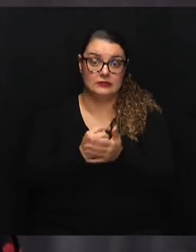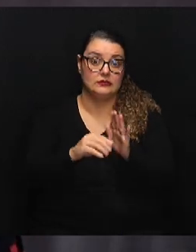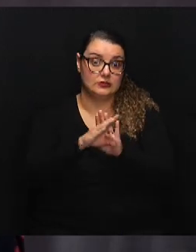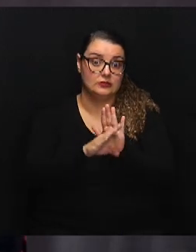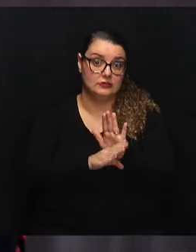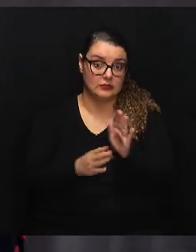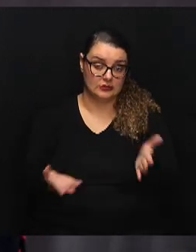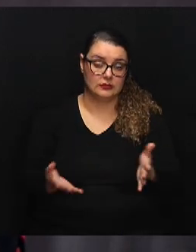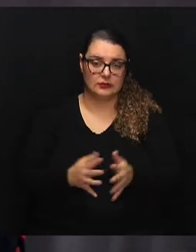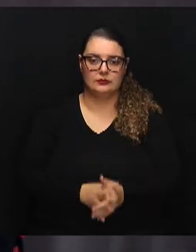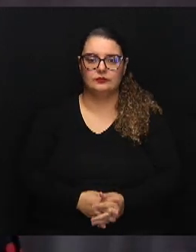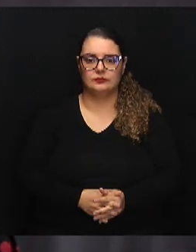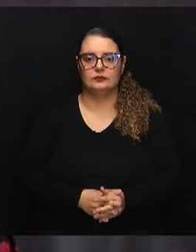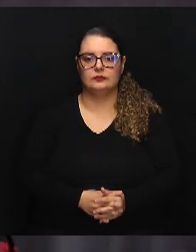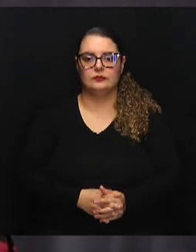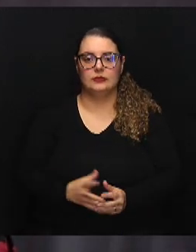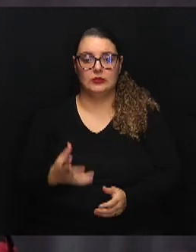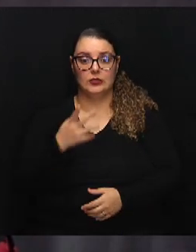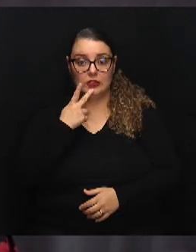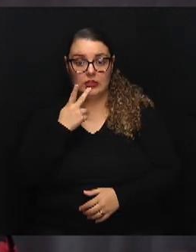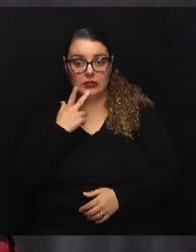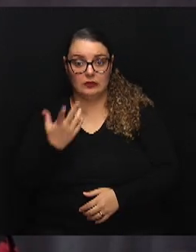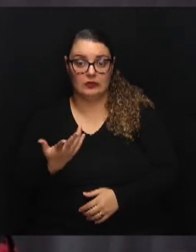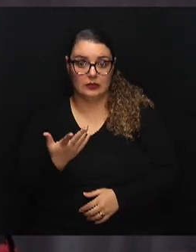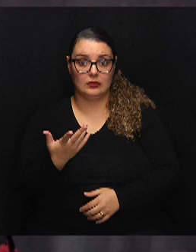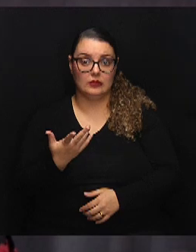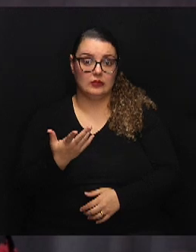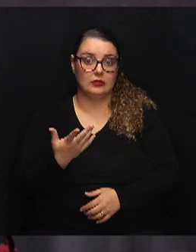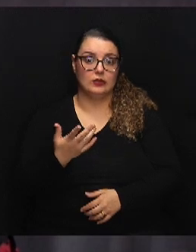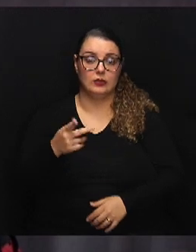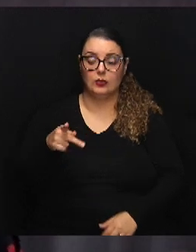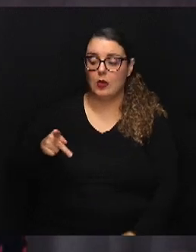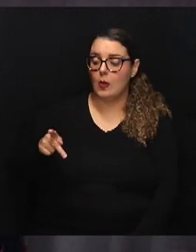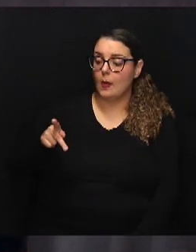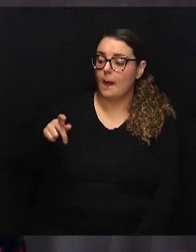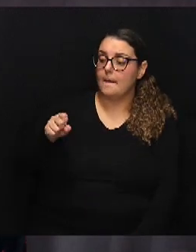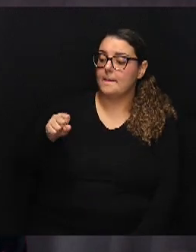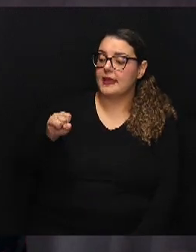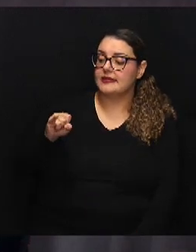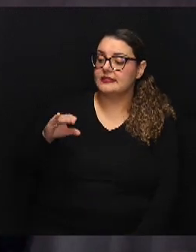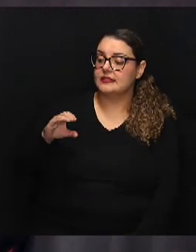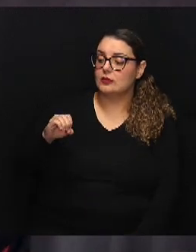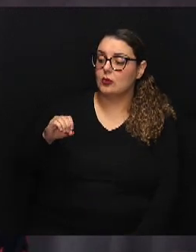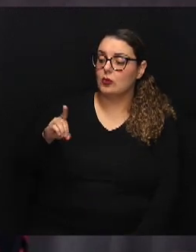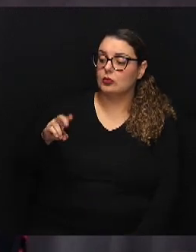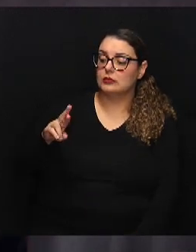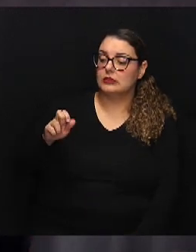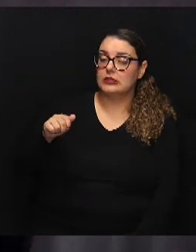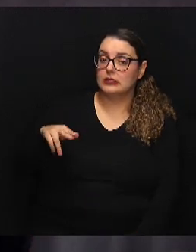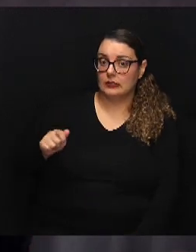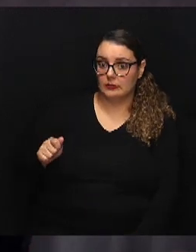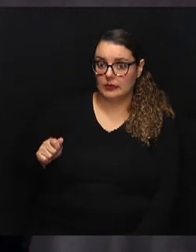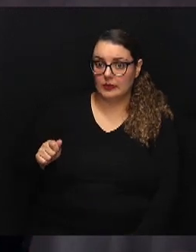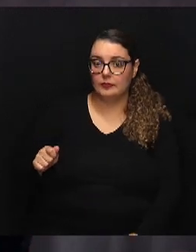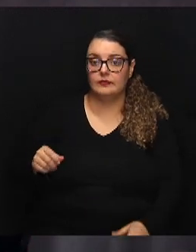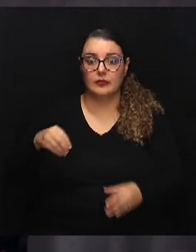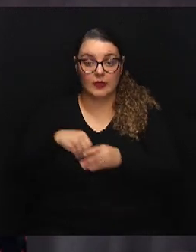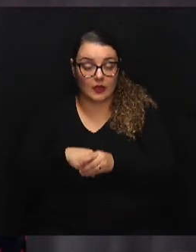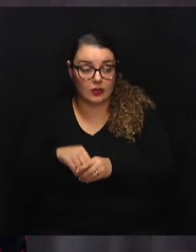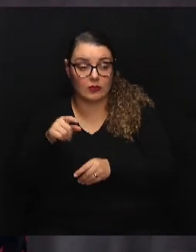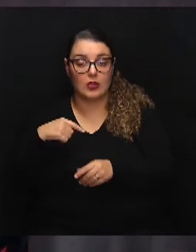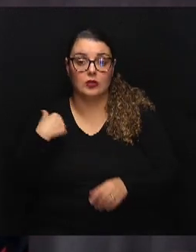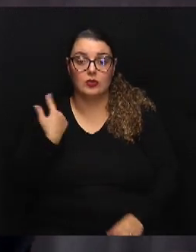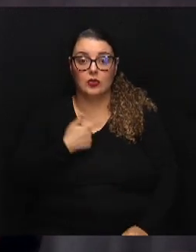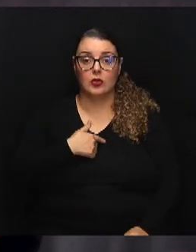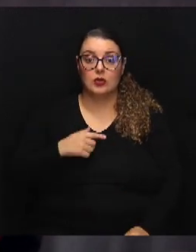Então, eu queria dar uma situada assim na leitura do psicodrama. Dentro do psicodrama, nós somos seres relacionais.